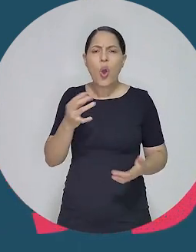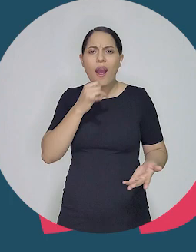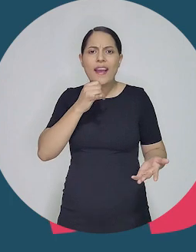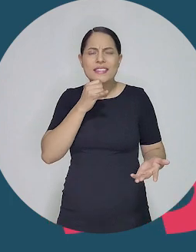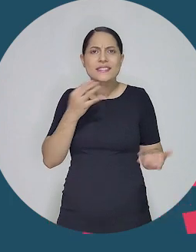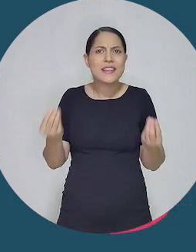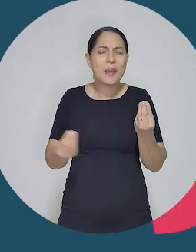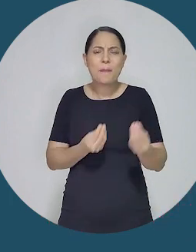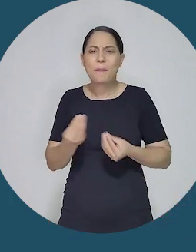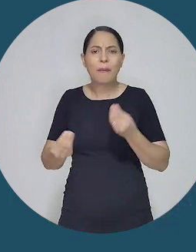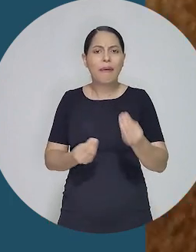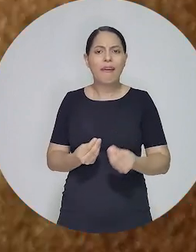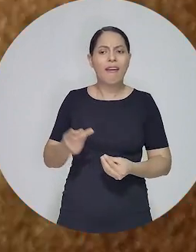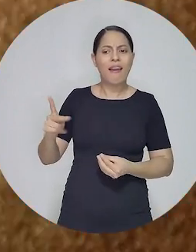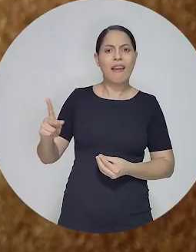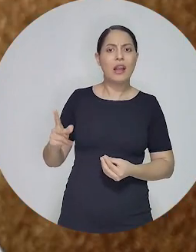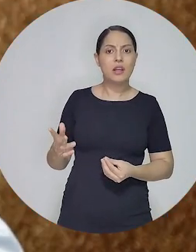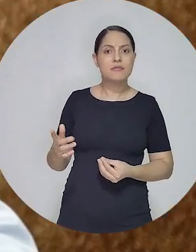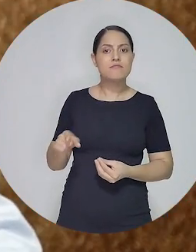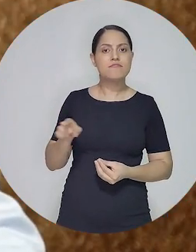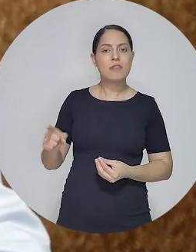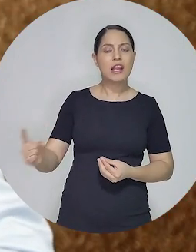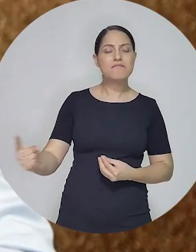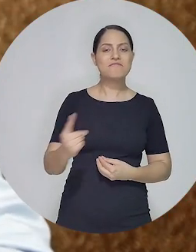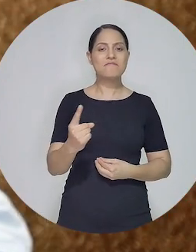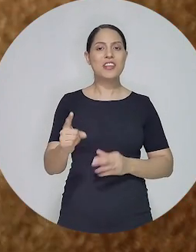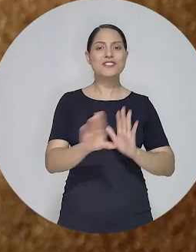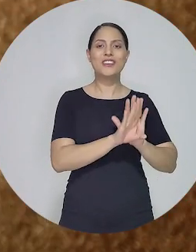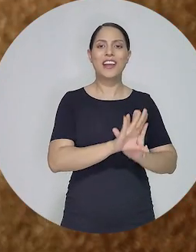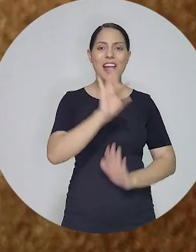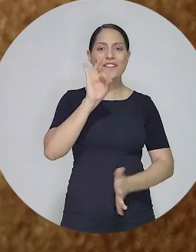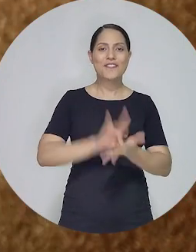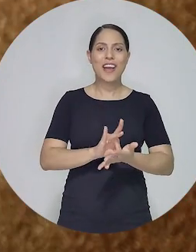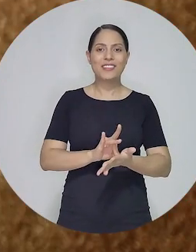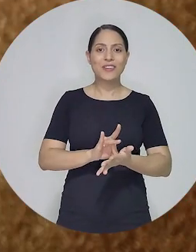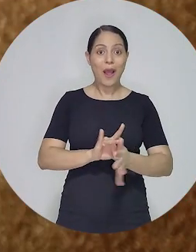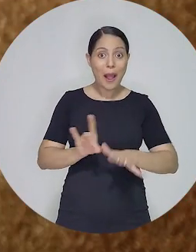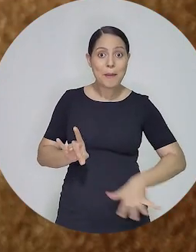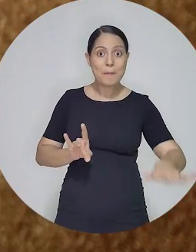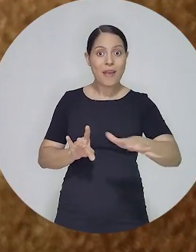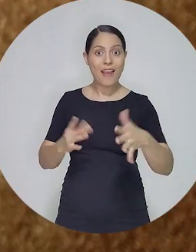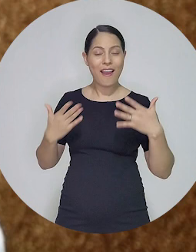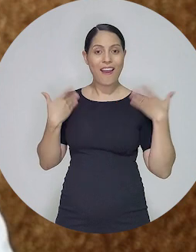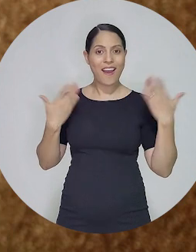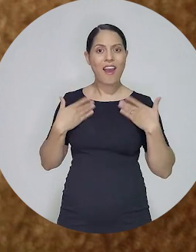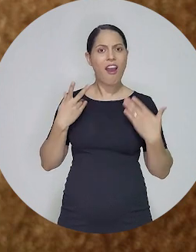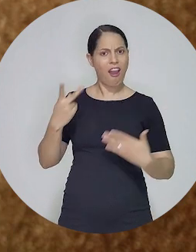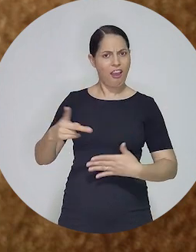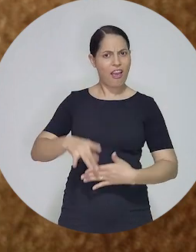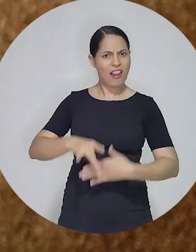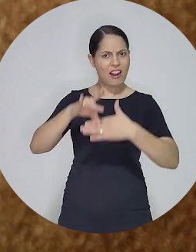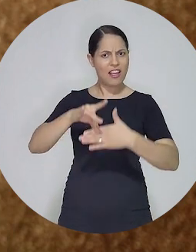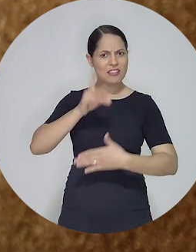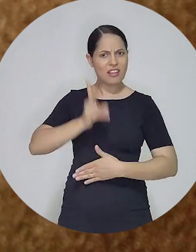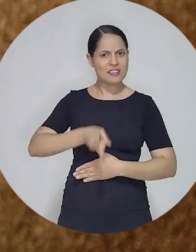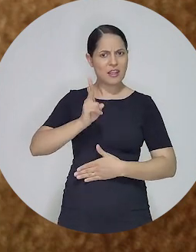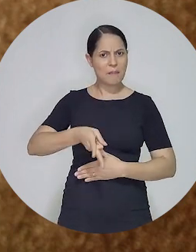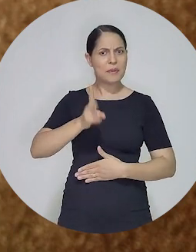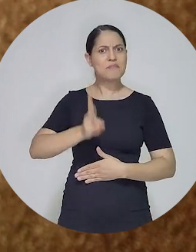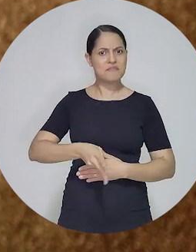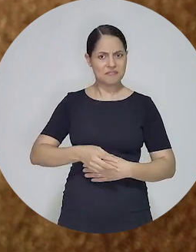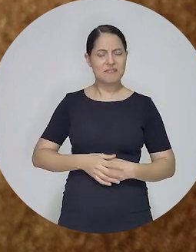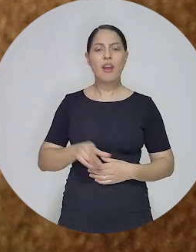não havia qualquer coisa que ele já chegava, como disse, ele já chegava chegando. Ele alegrava o ambiente. Ele sempre foi um